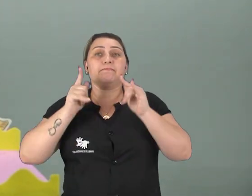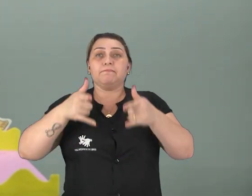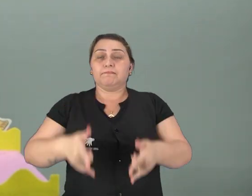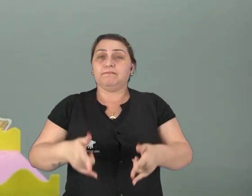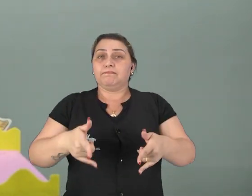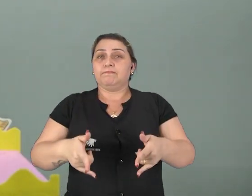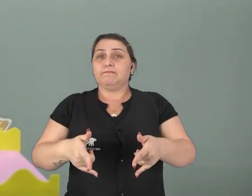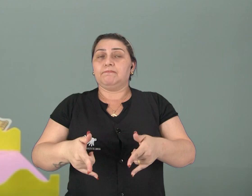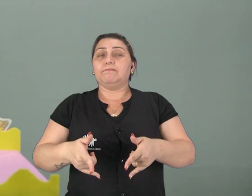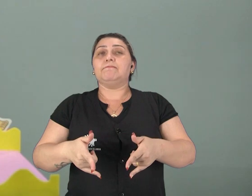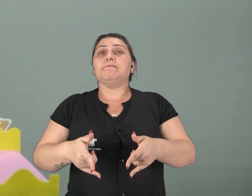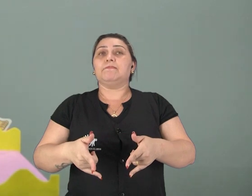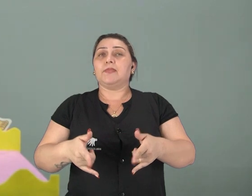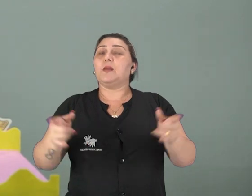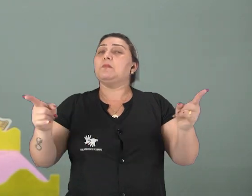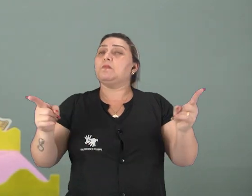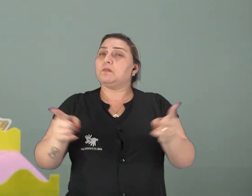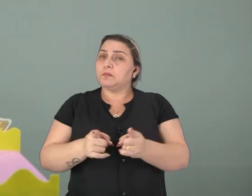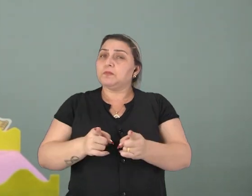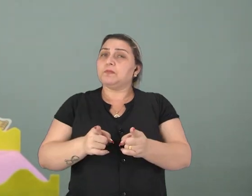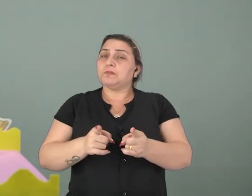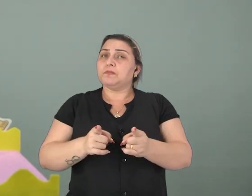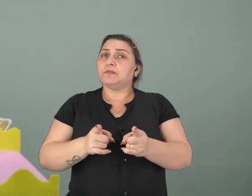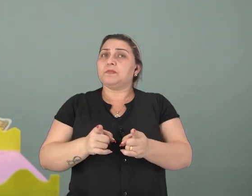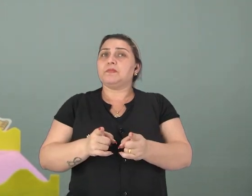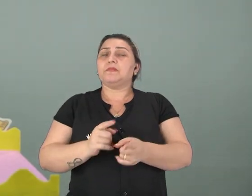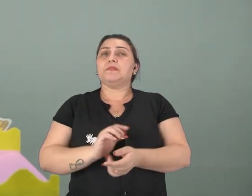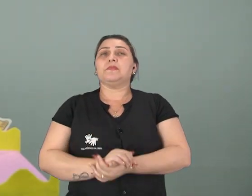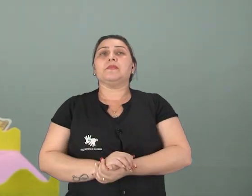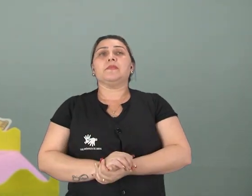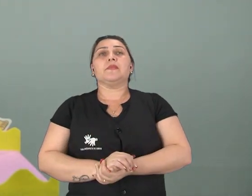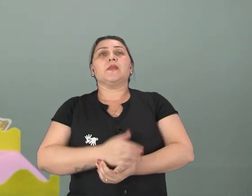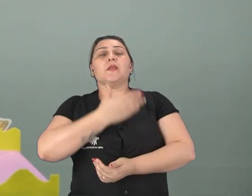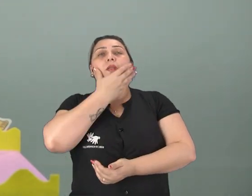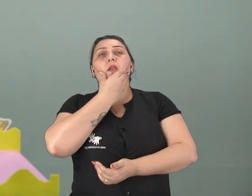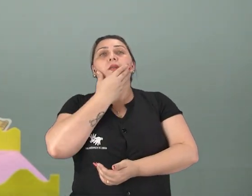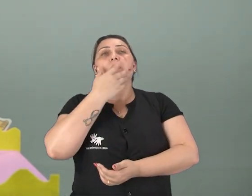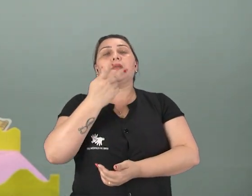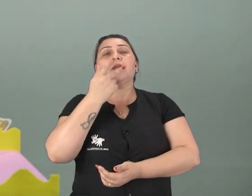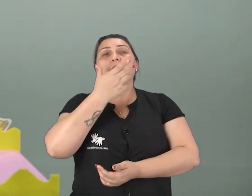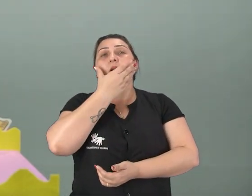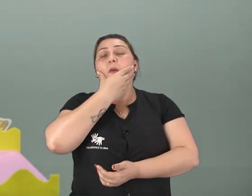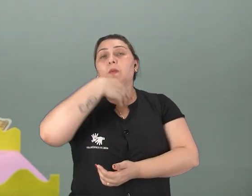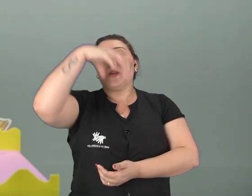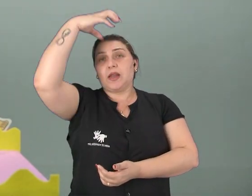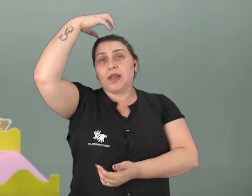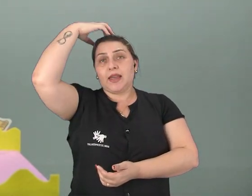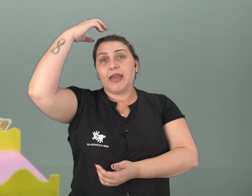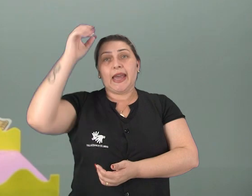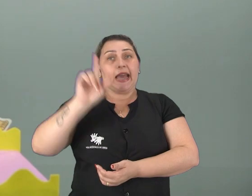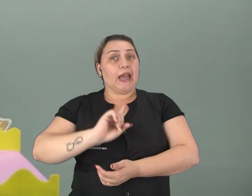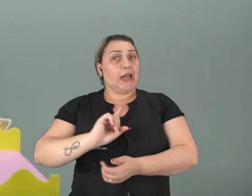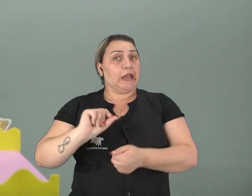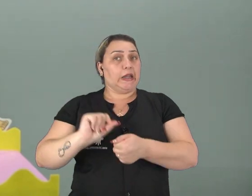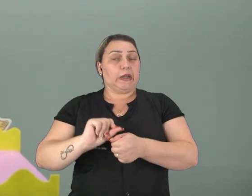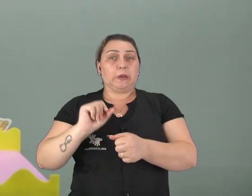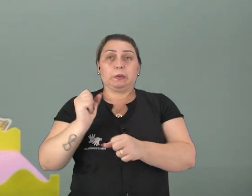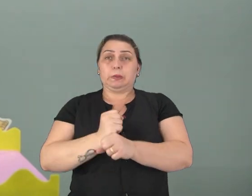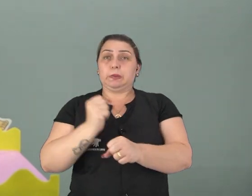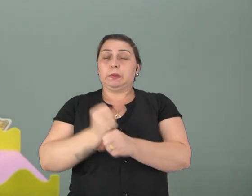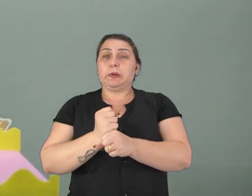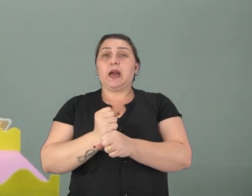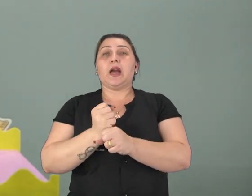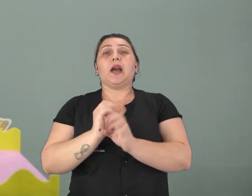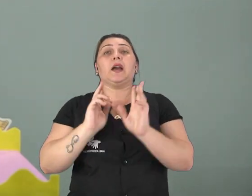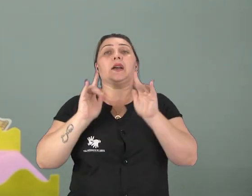cama e ela saiu muito pequena. Então o carpinteiro falou para o rei que não ia mais fazer a cama.